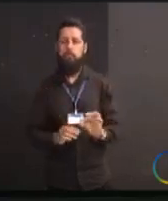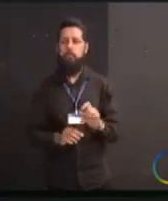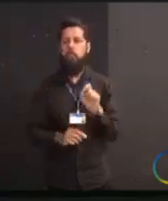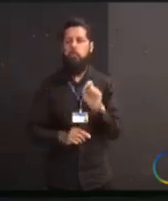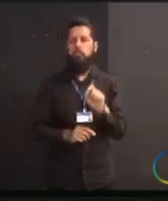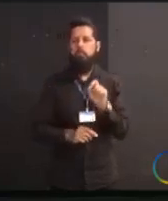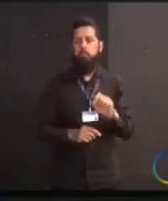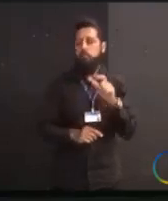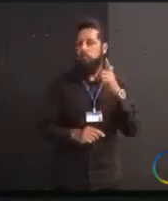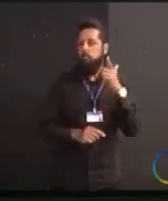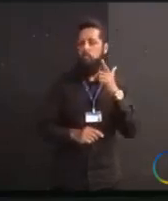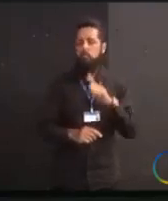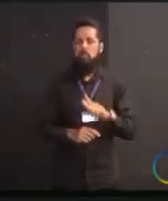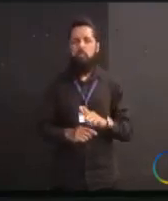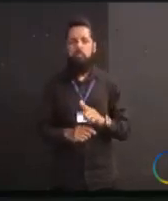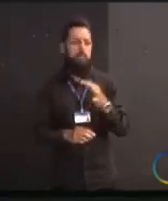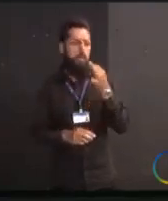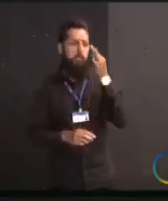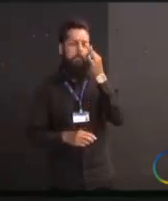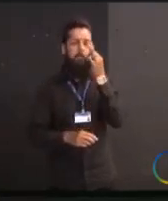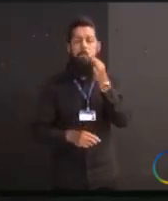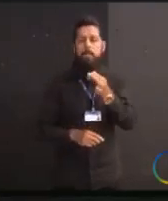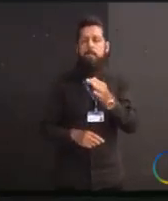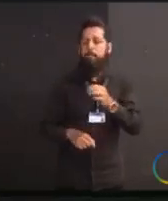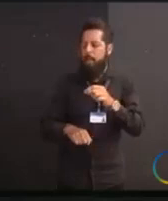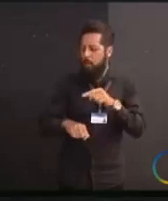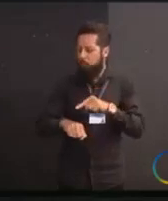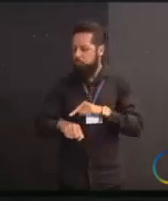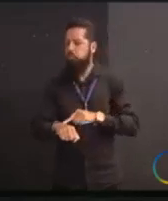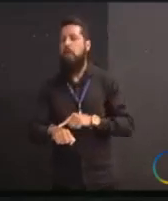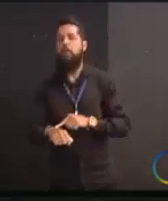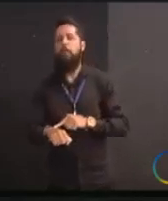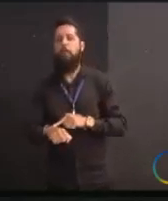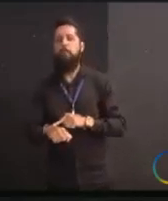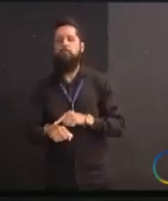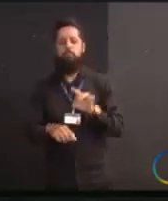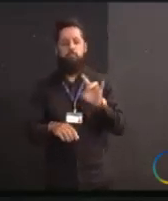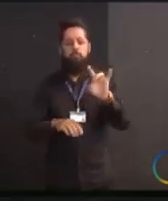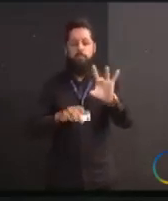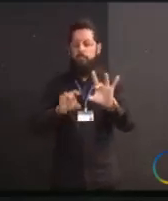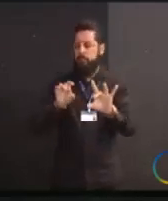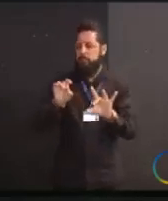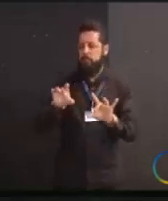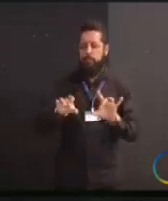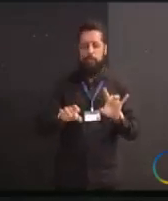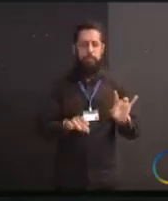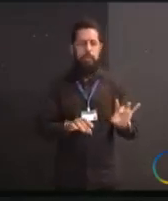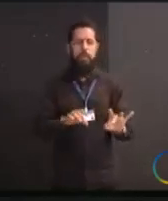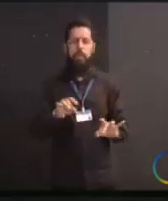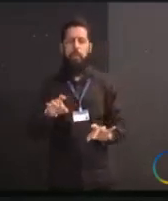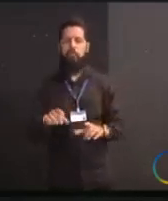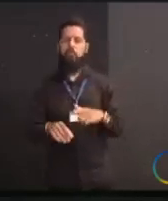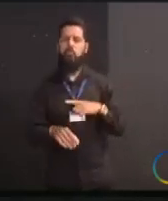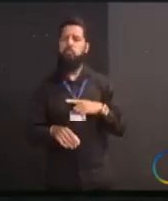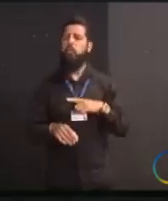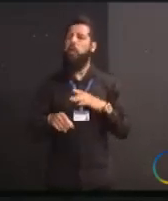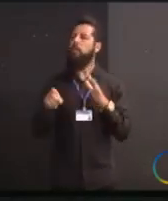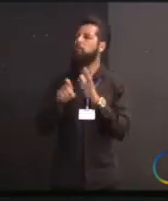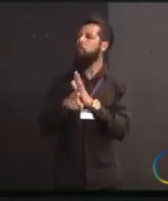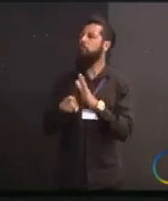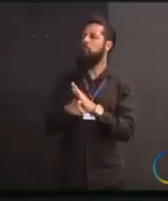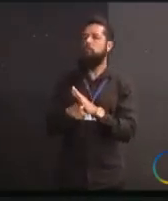perceber o tempo de cada um. Tem algum moralista aqui?